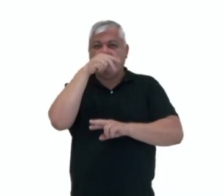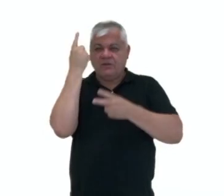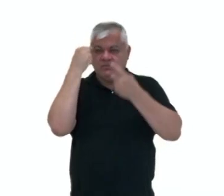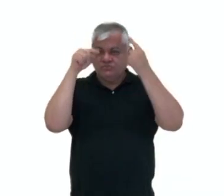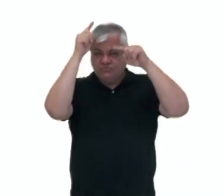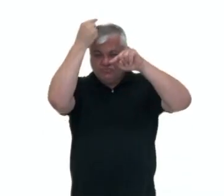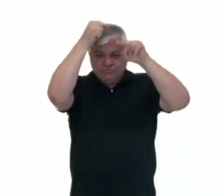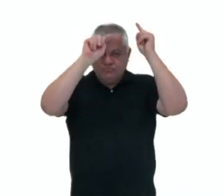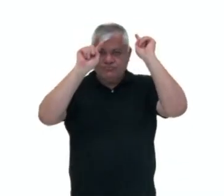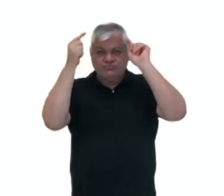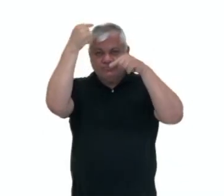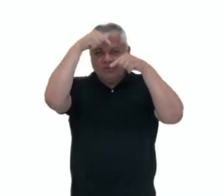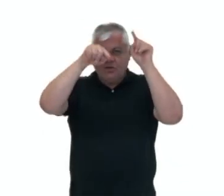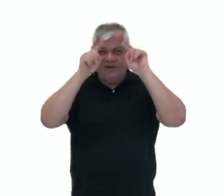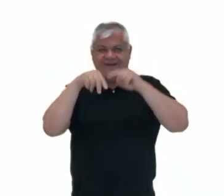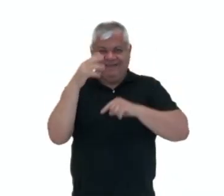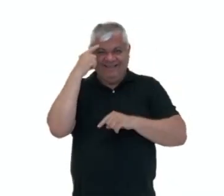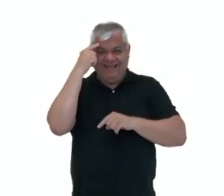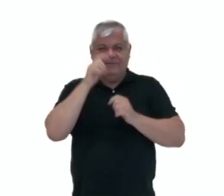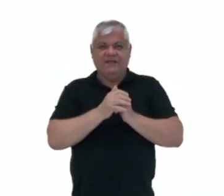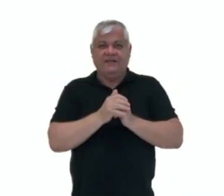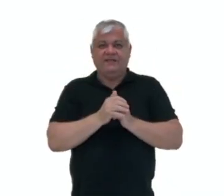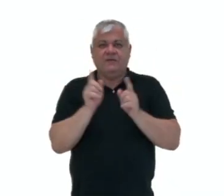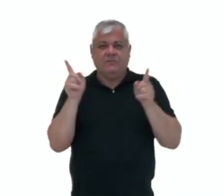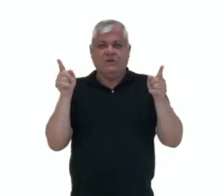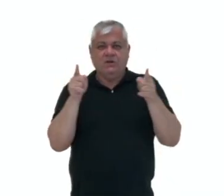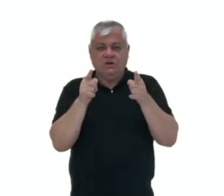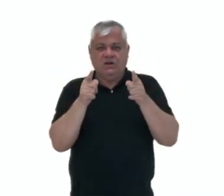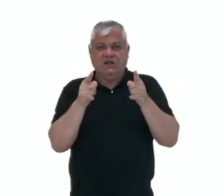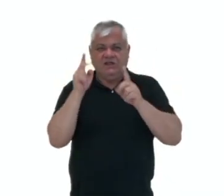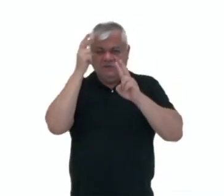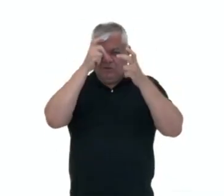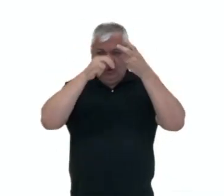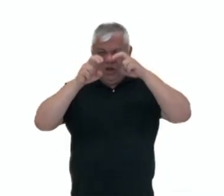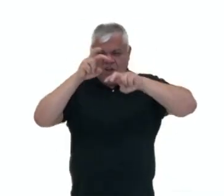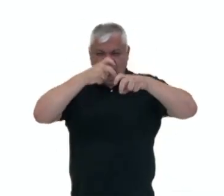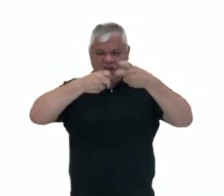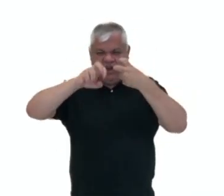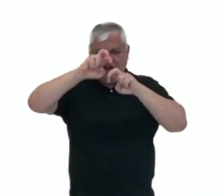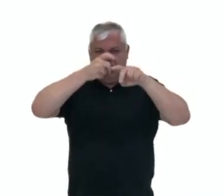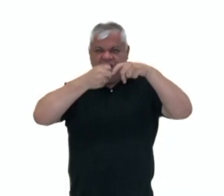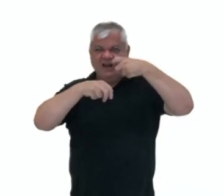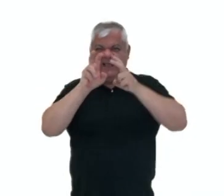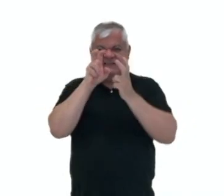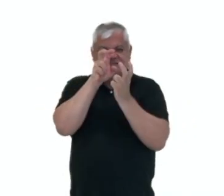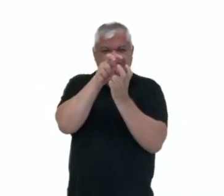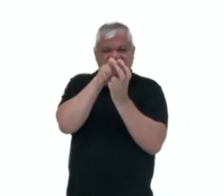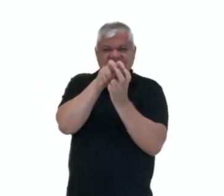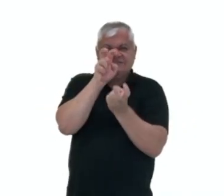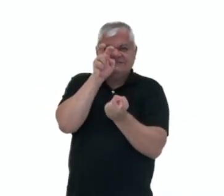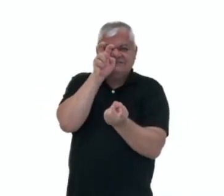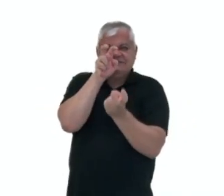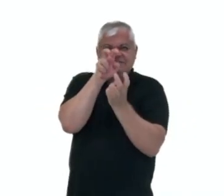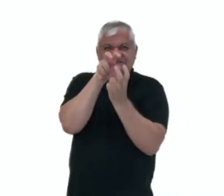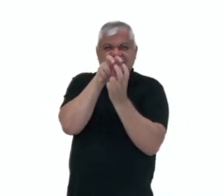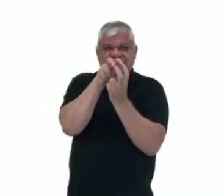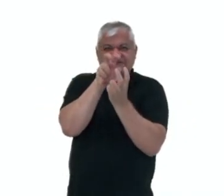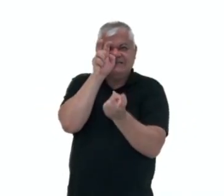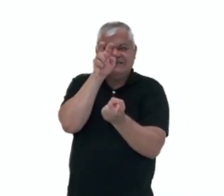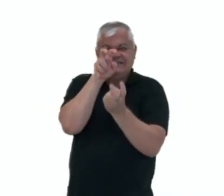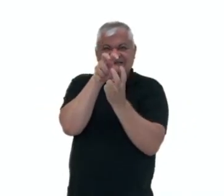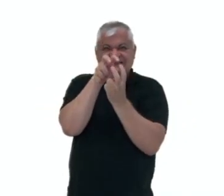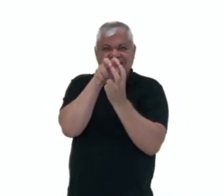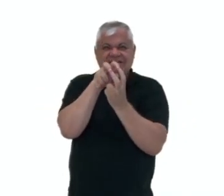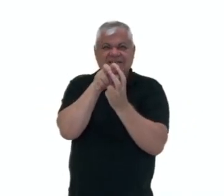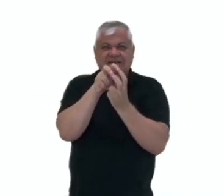construtoras, isso. Aquelas cobras que fazem a pressão, elas não são venenosas, mas elas fazem pressão para matar as suas presas, né? Essas cobras que estavam sobre os ombros